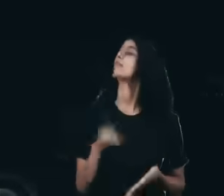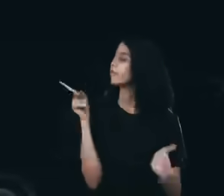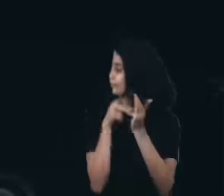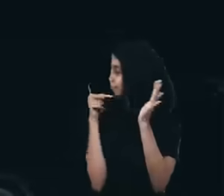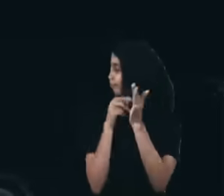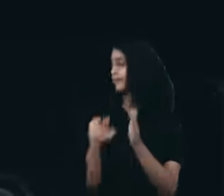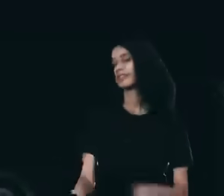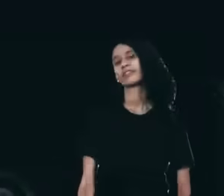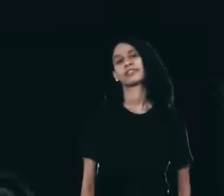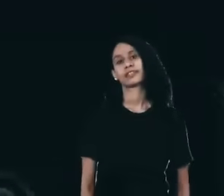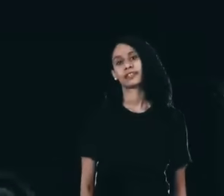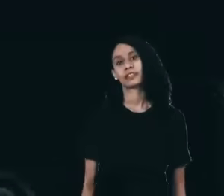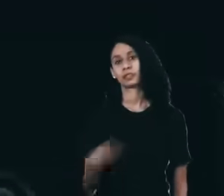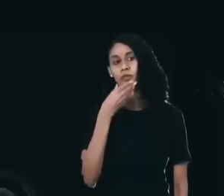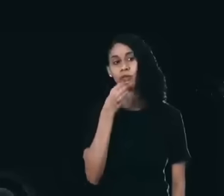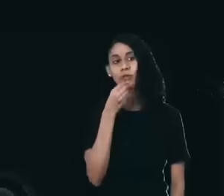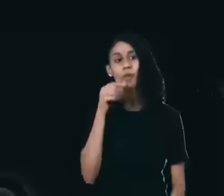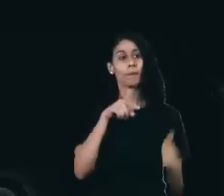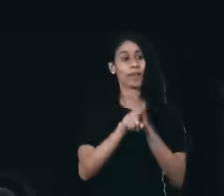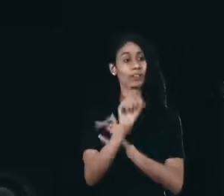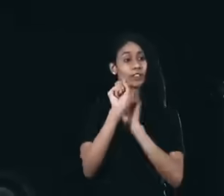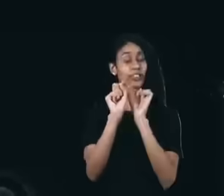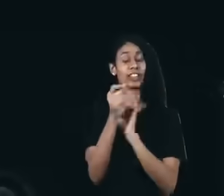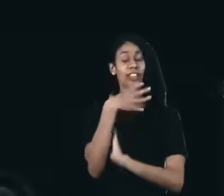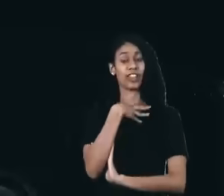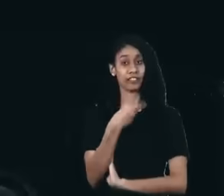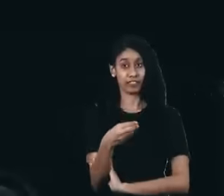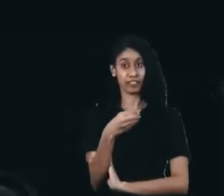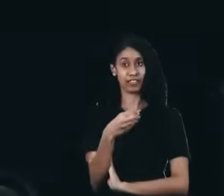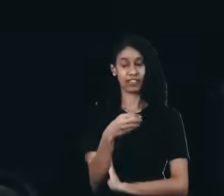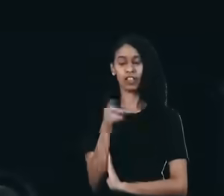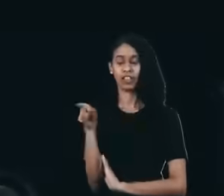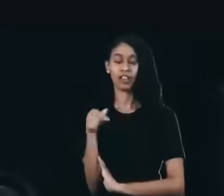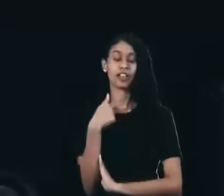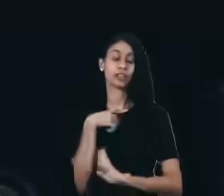verdade. O camarada perguntou, de quem você é filha? Ela disse, tô